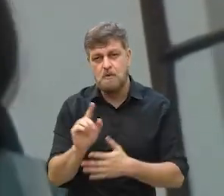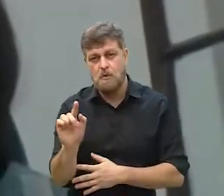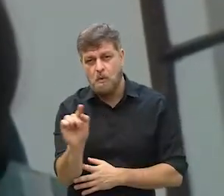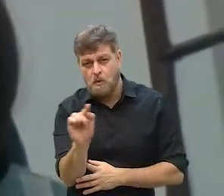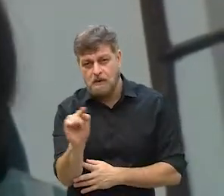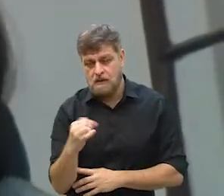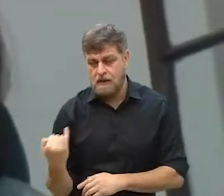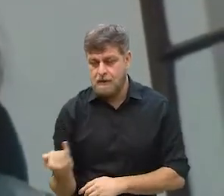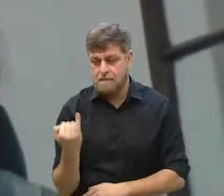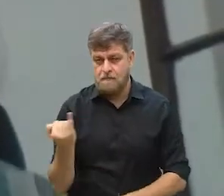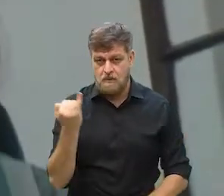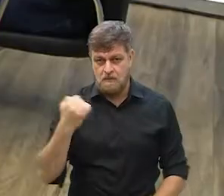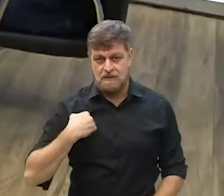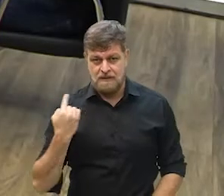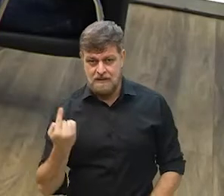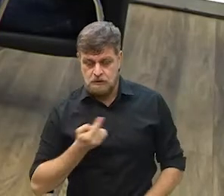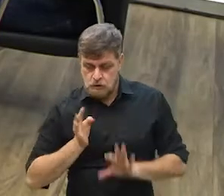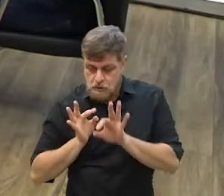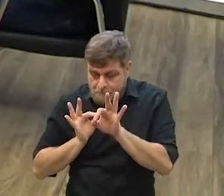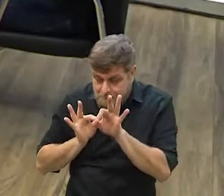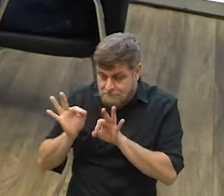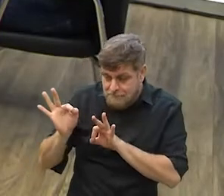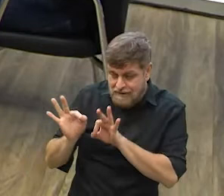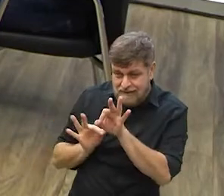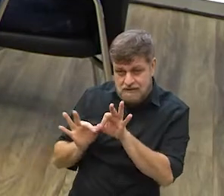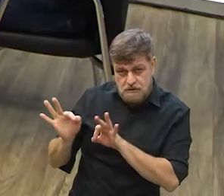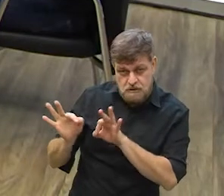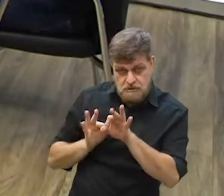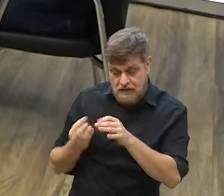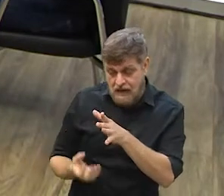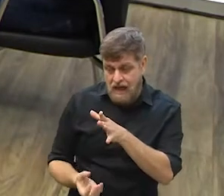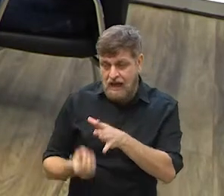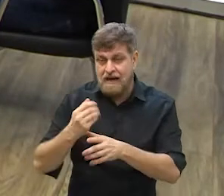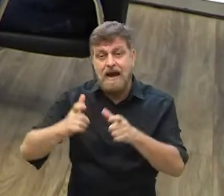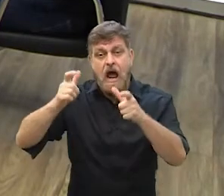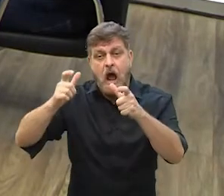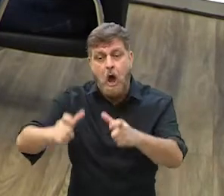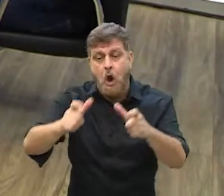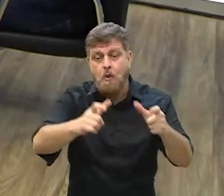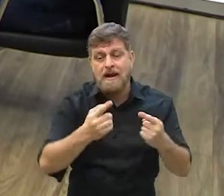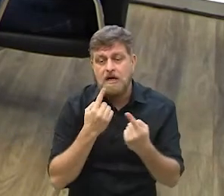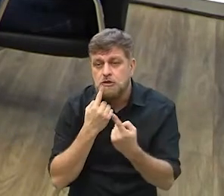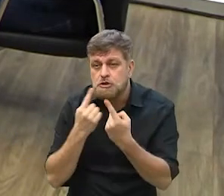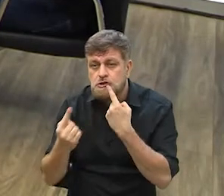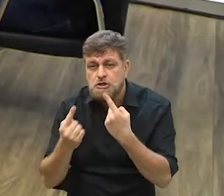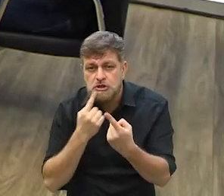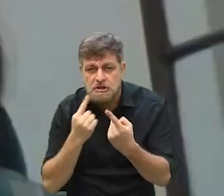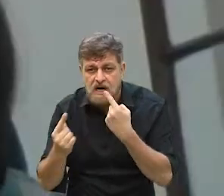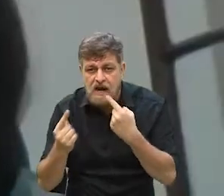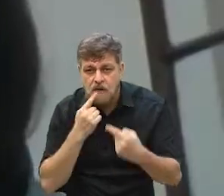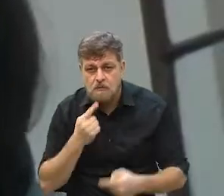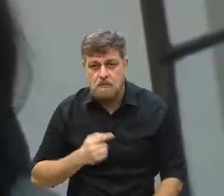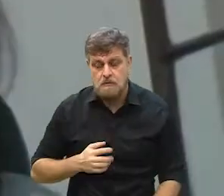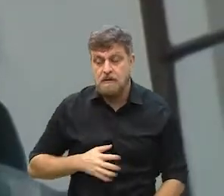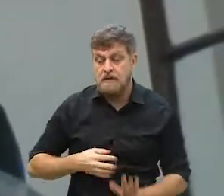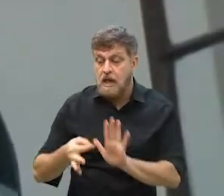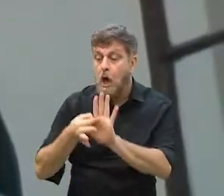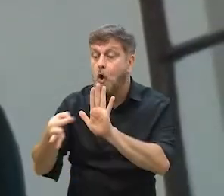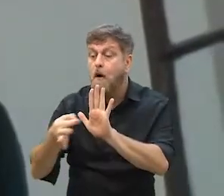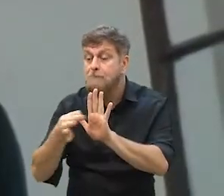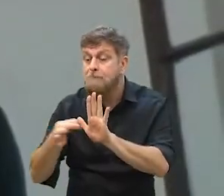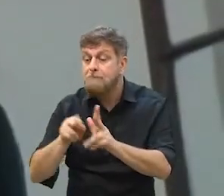é muito importante a gente planejar e criar espaços de diálogos e de escuta a